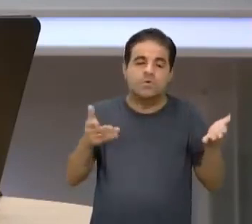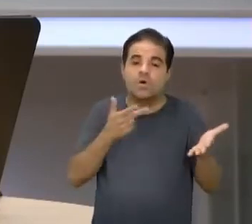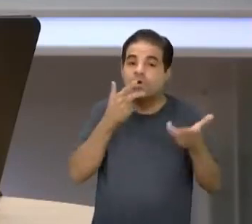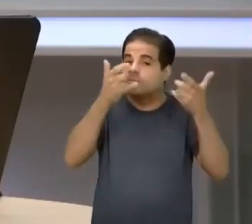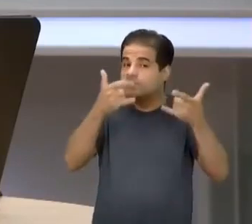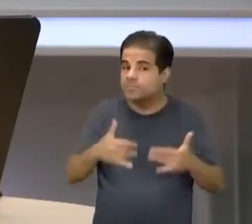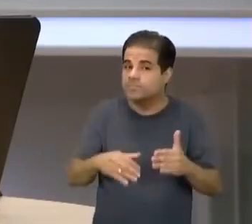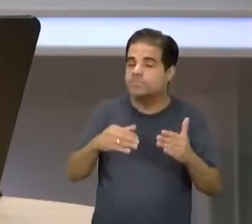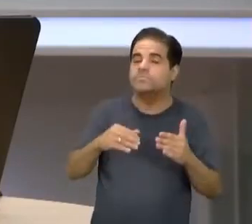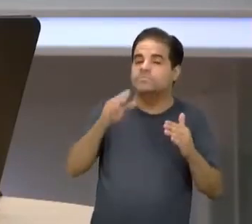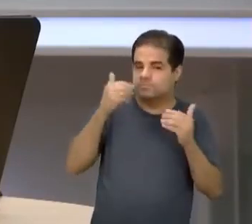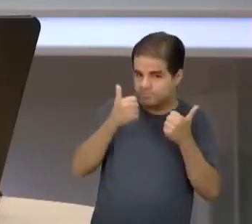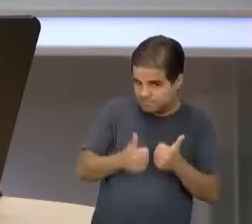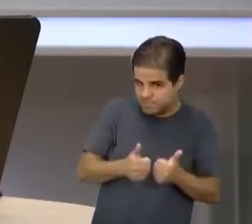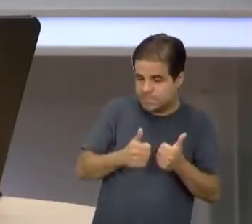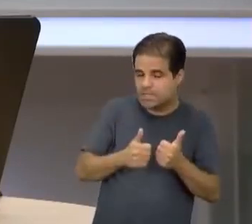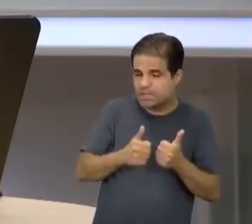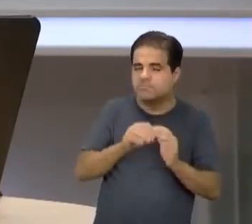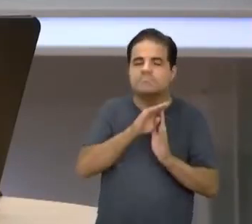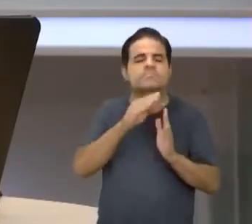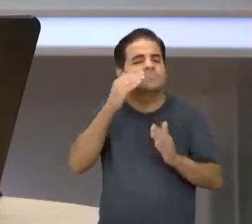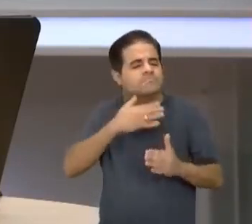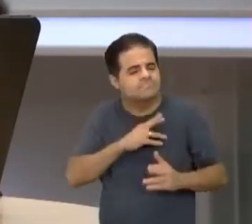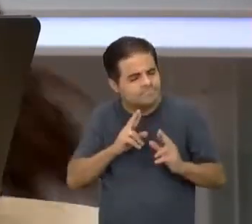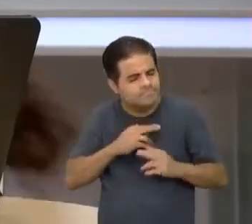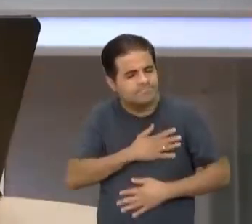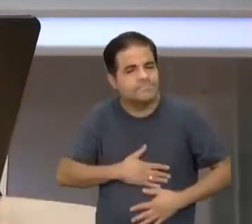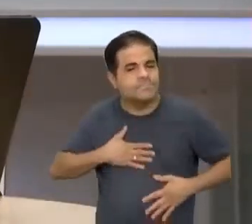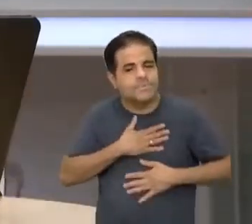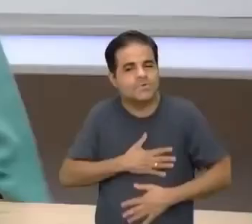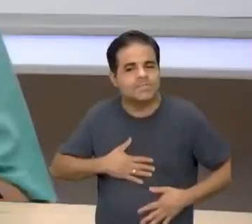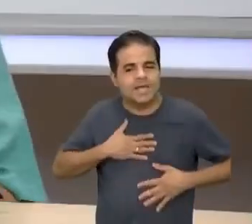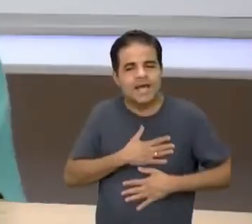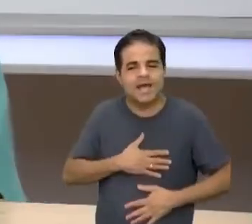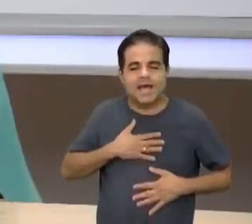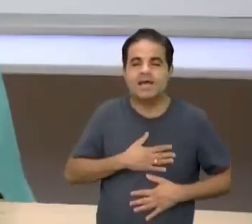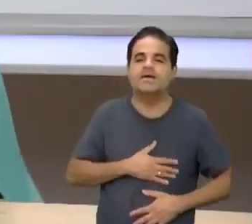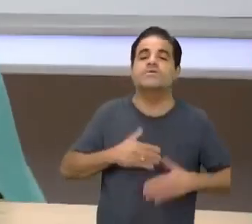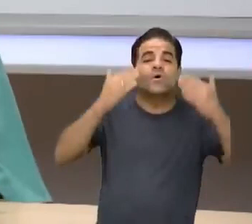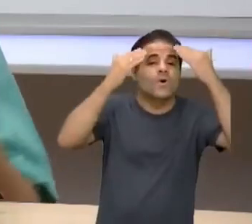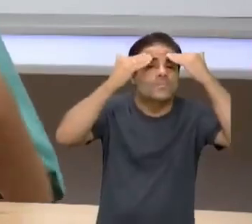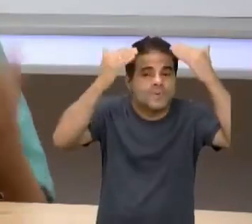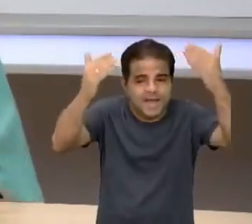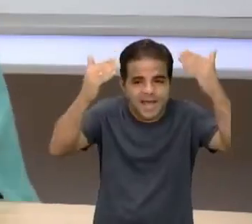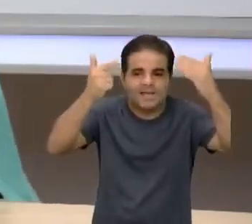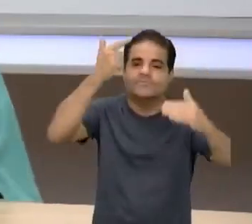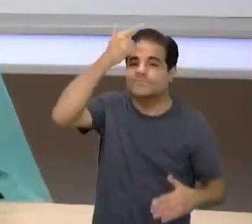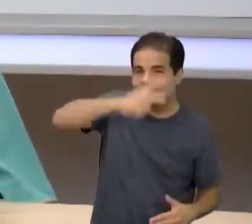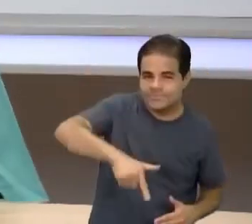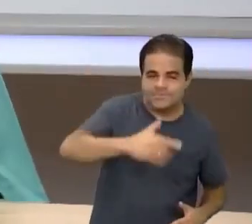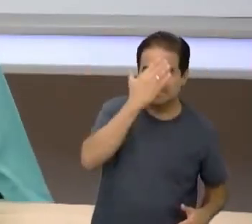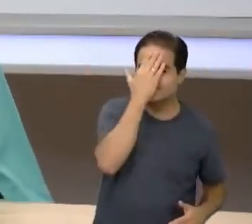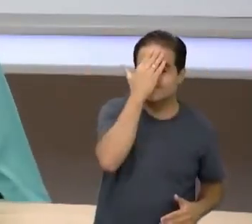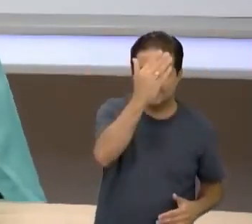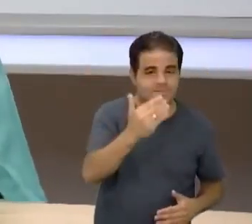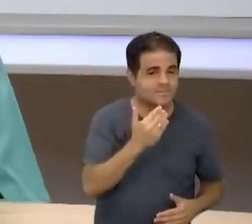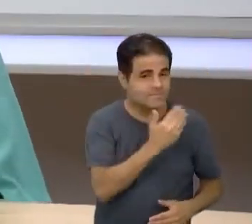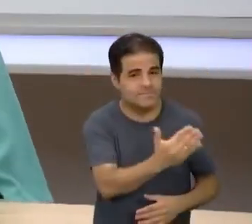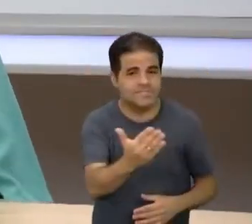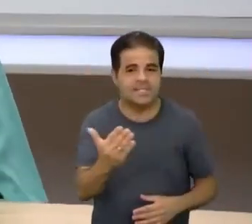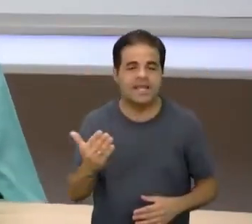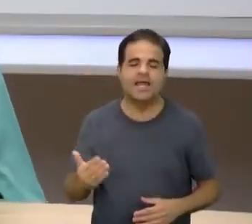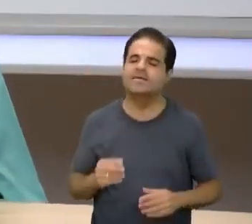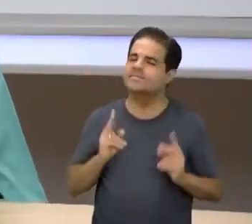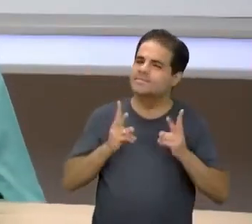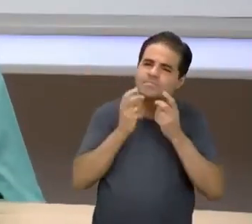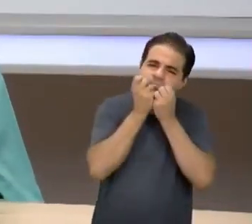os princípios. Espero que vocês tenham gostado, Renan? Gente, muito obrigado. Novamente tenho que agradecer demais vocês.